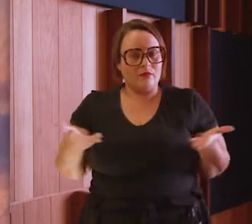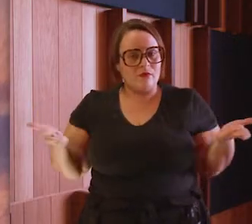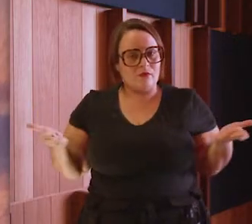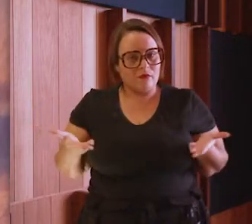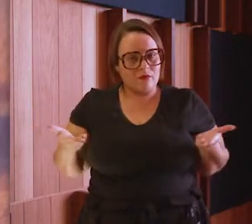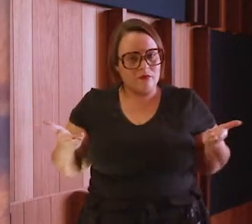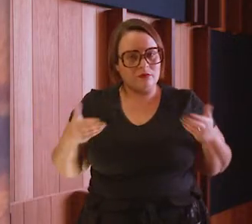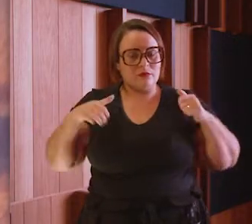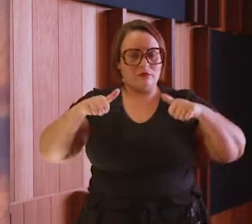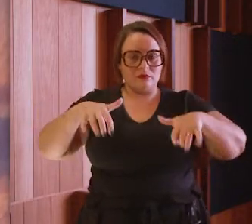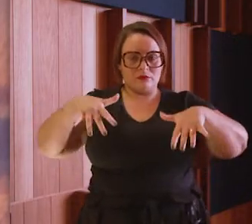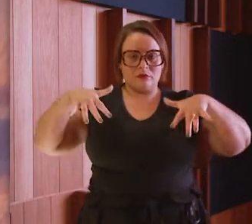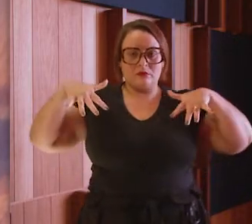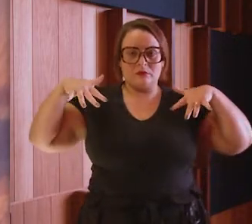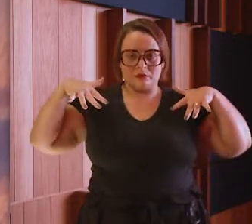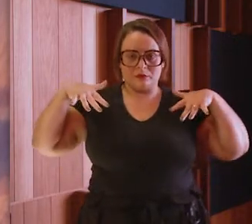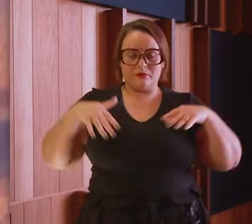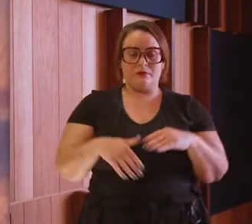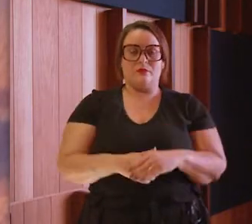sessões plenárias.